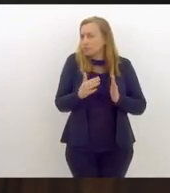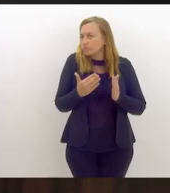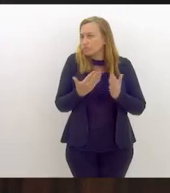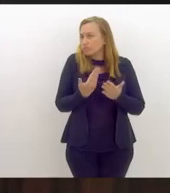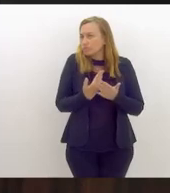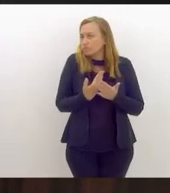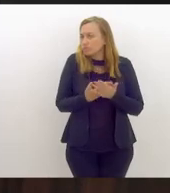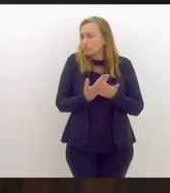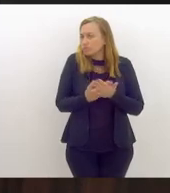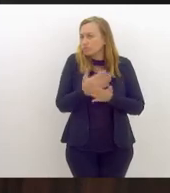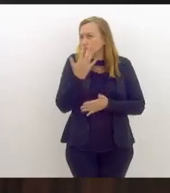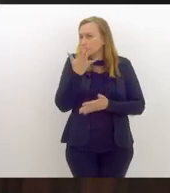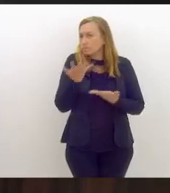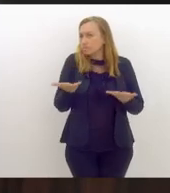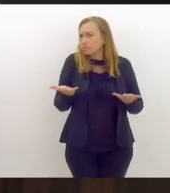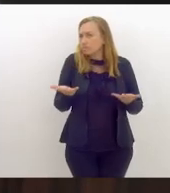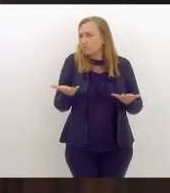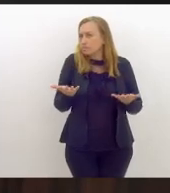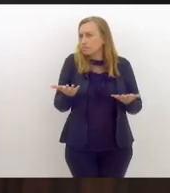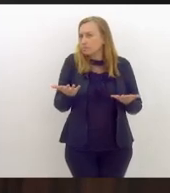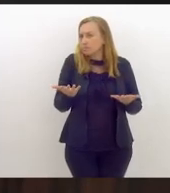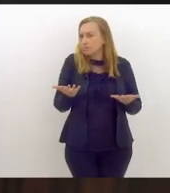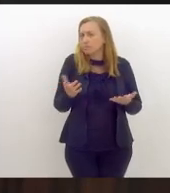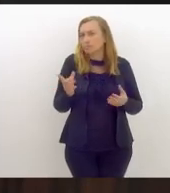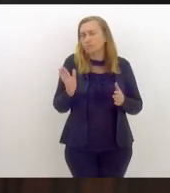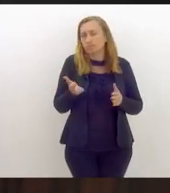já voltamos.